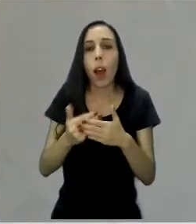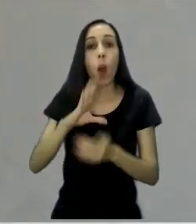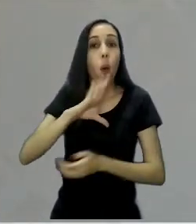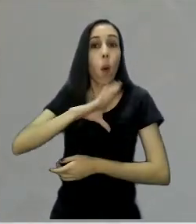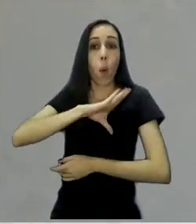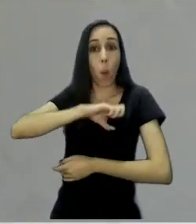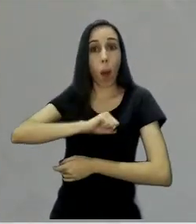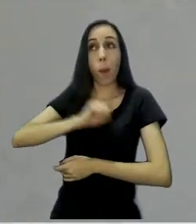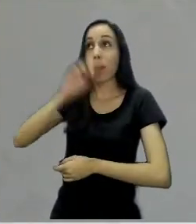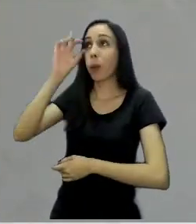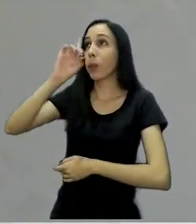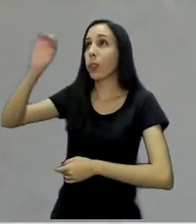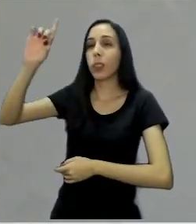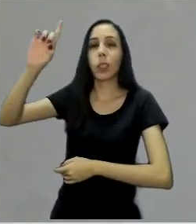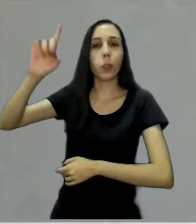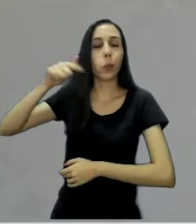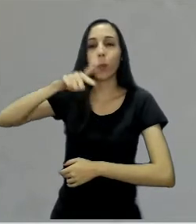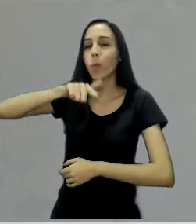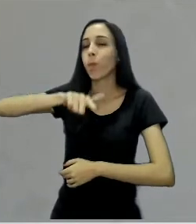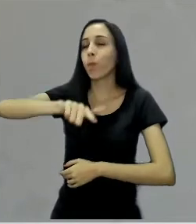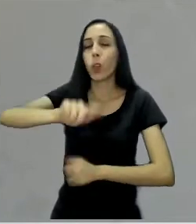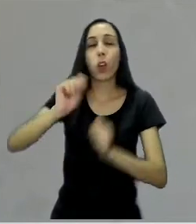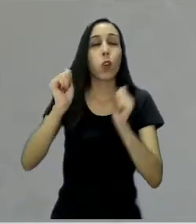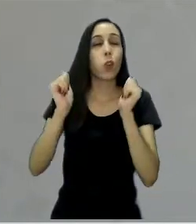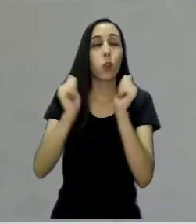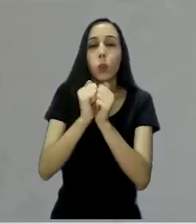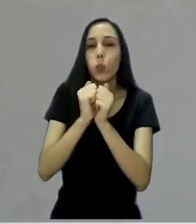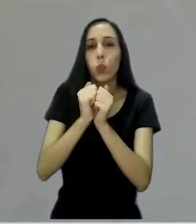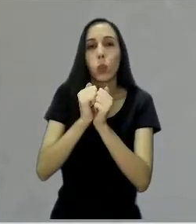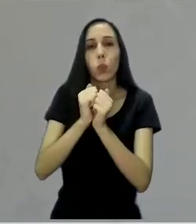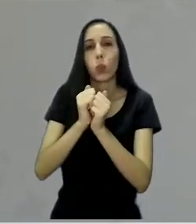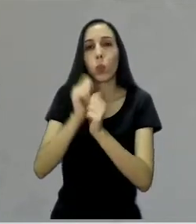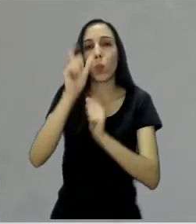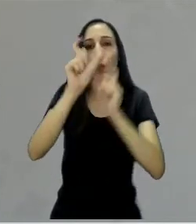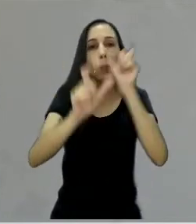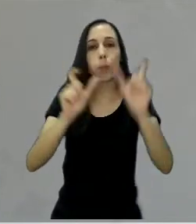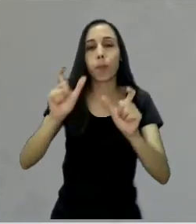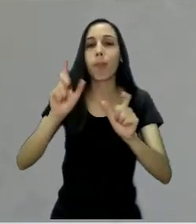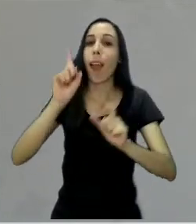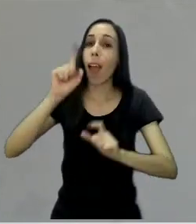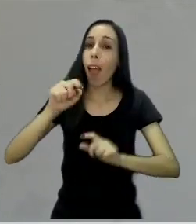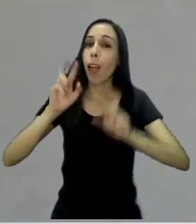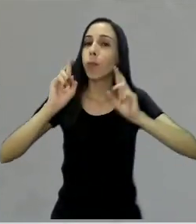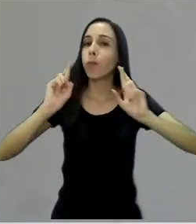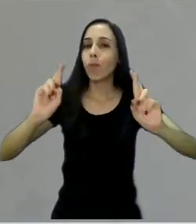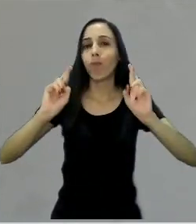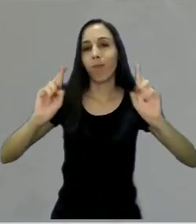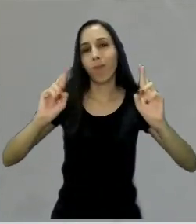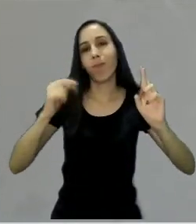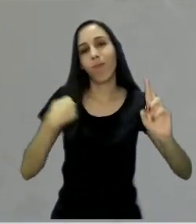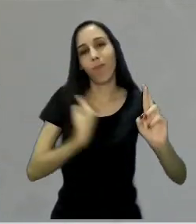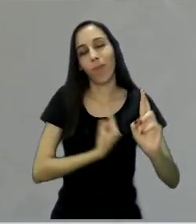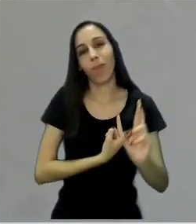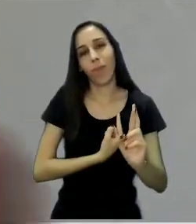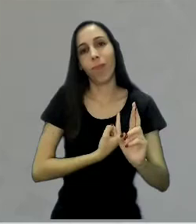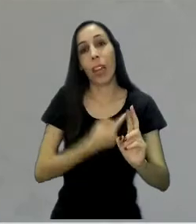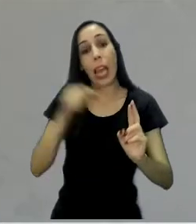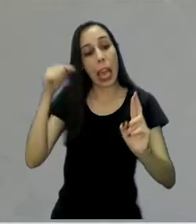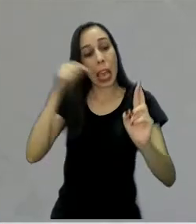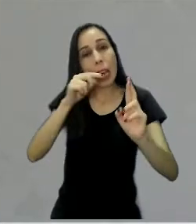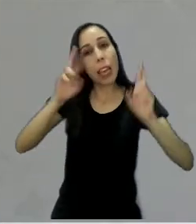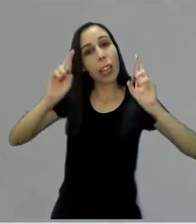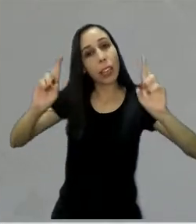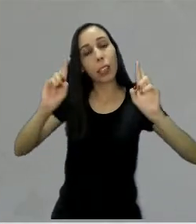acontecer, o amor de Deus estará sempre conosco. Essa é a nossa esperança. E